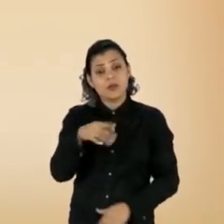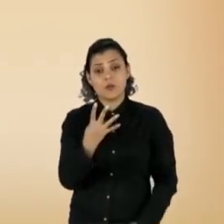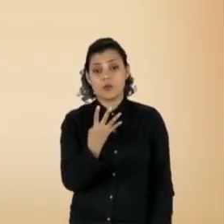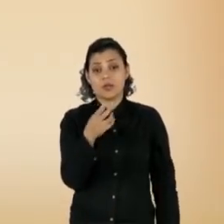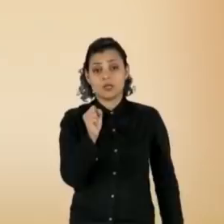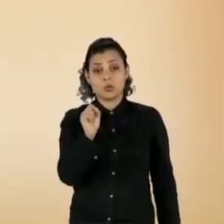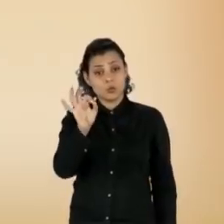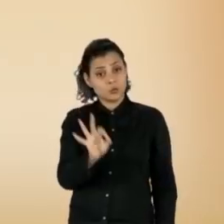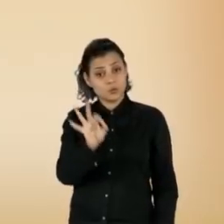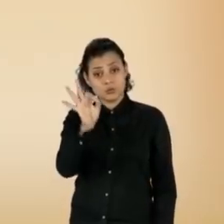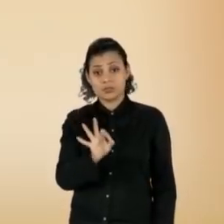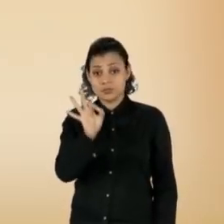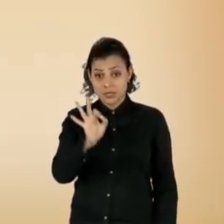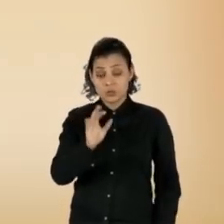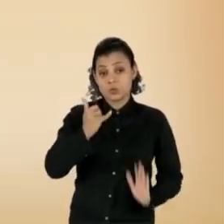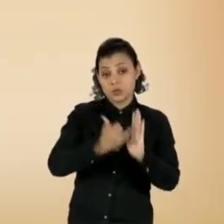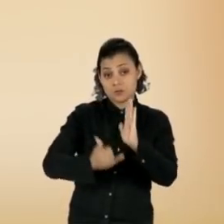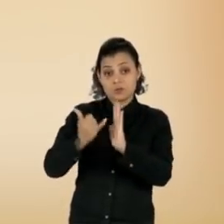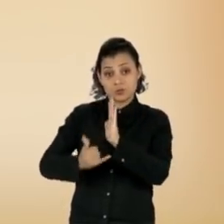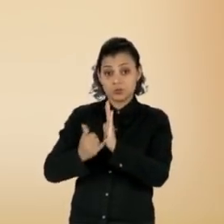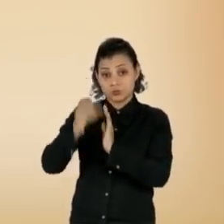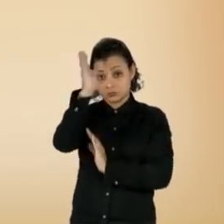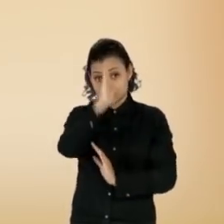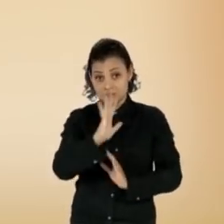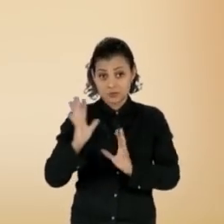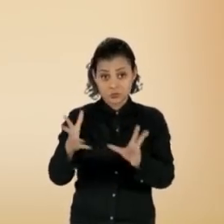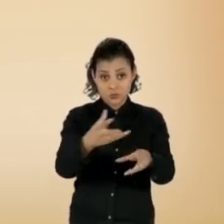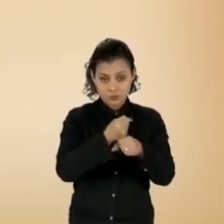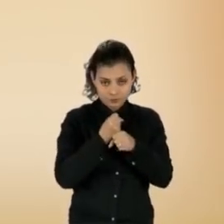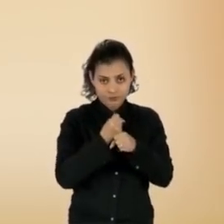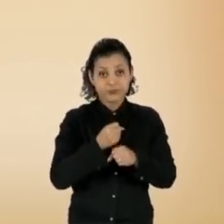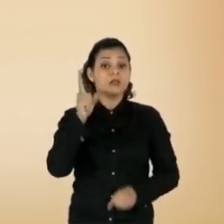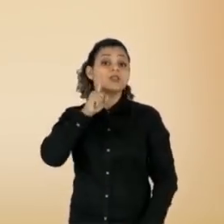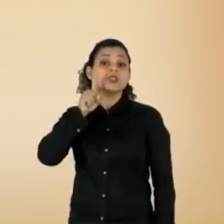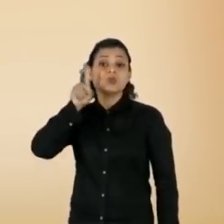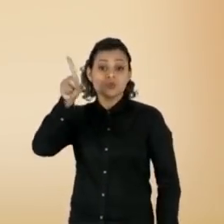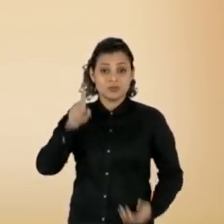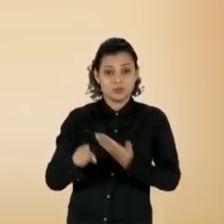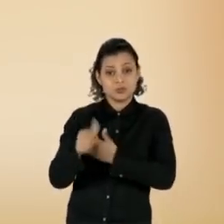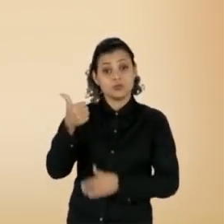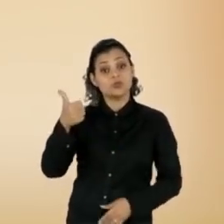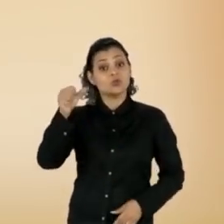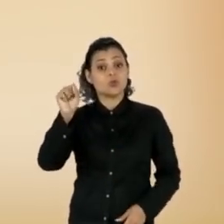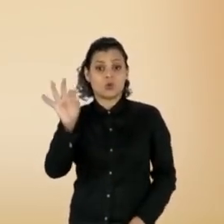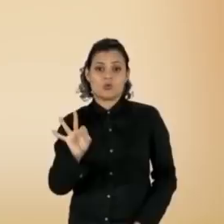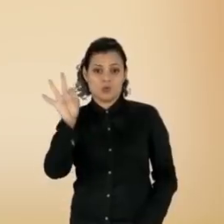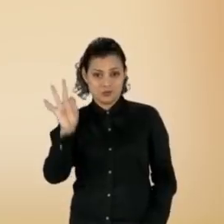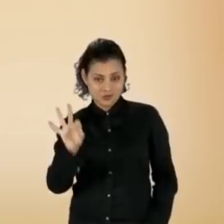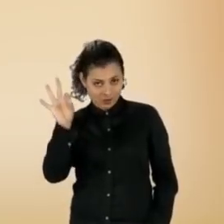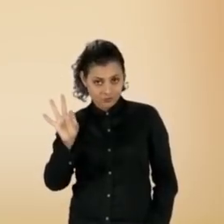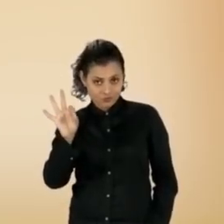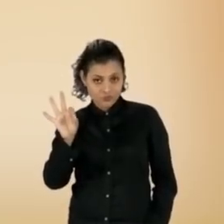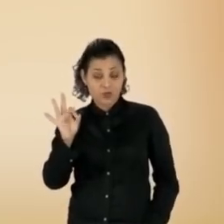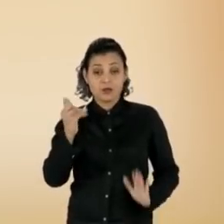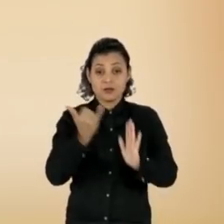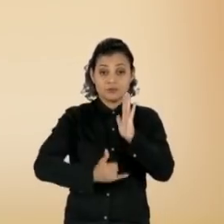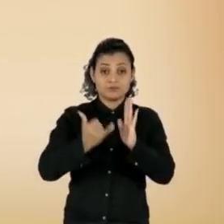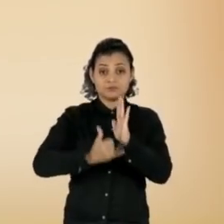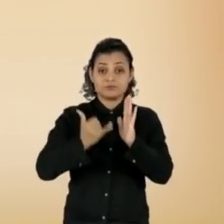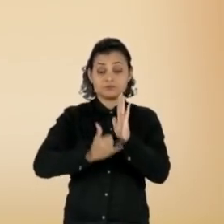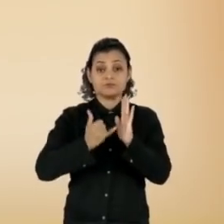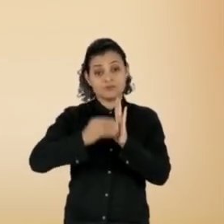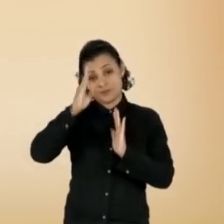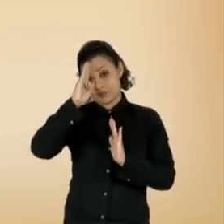48 por cento de todos os impostos recolhidos no brasil nos estados unidos são dezoito por cento com uma taxação